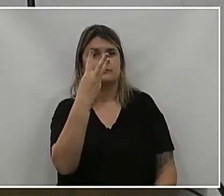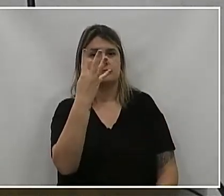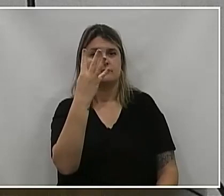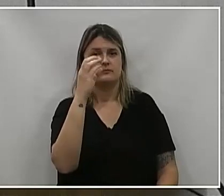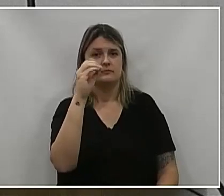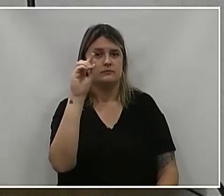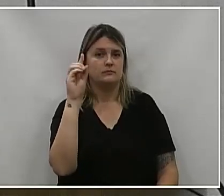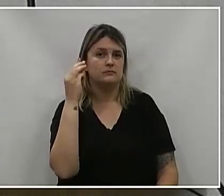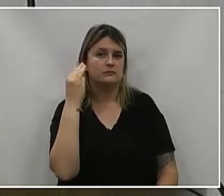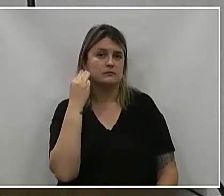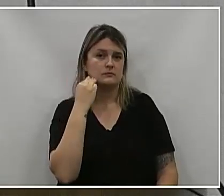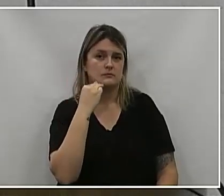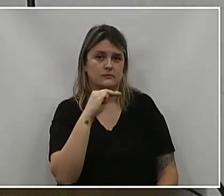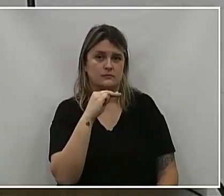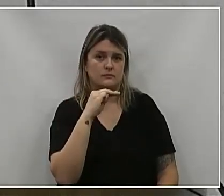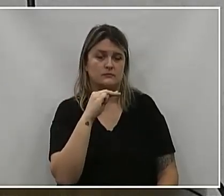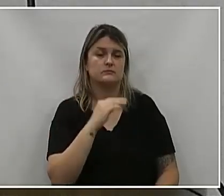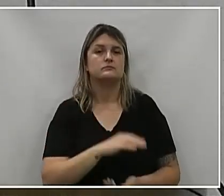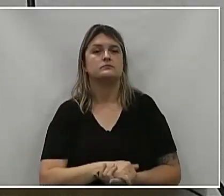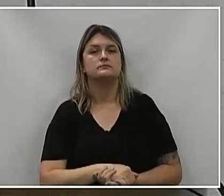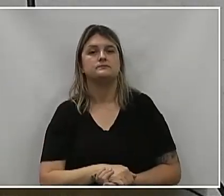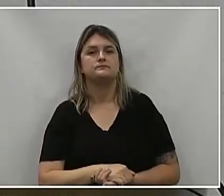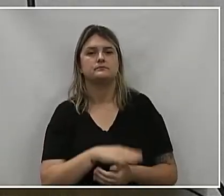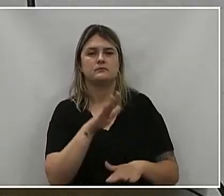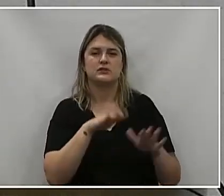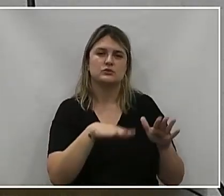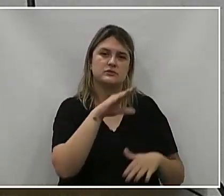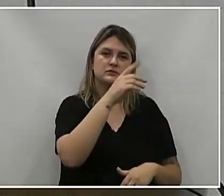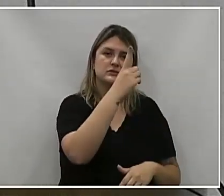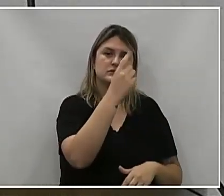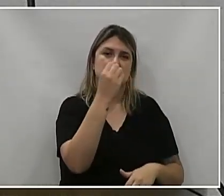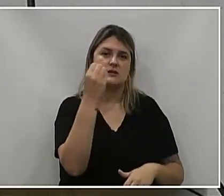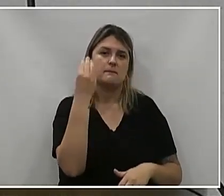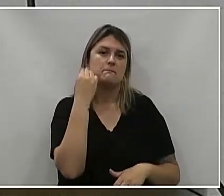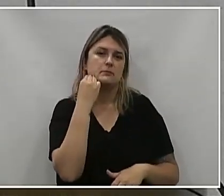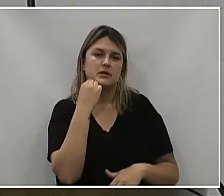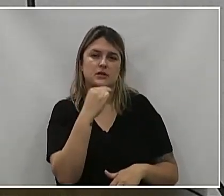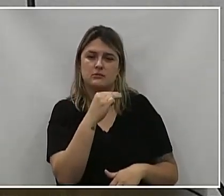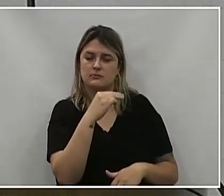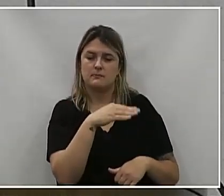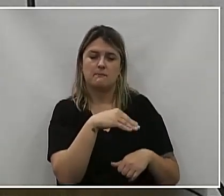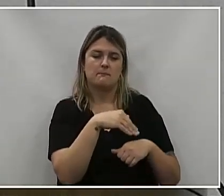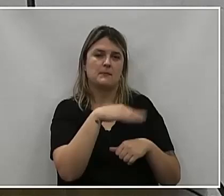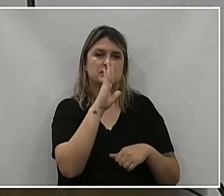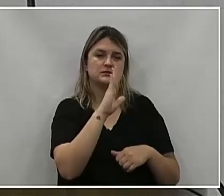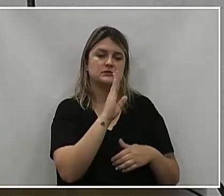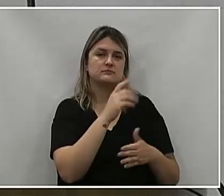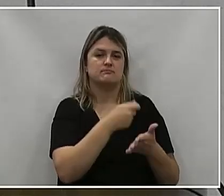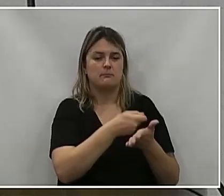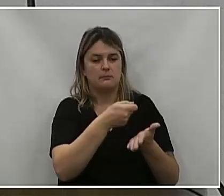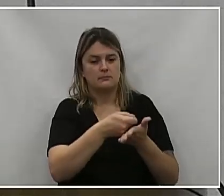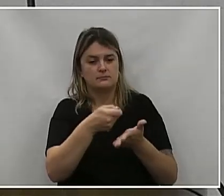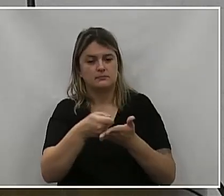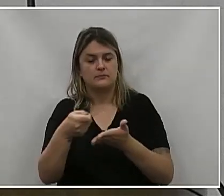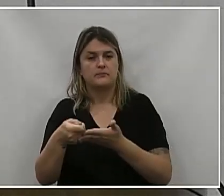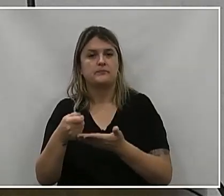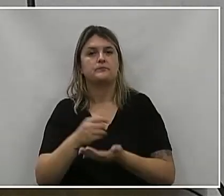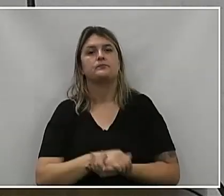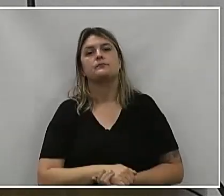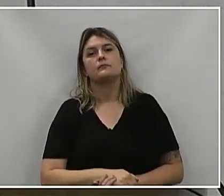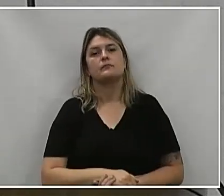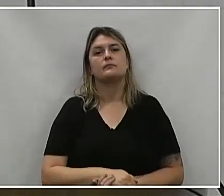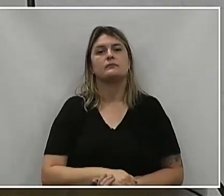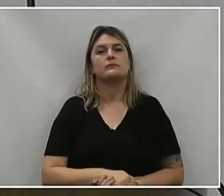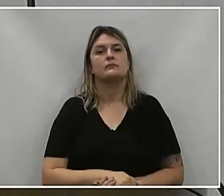340 milhões. Então, daria 100 milhões a mais ainda de desembolso em